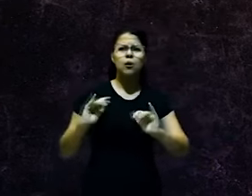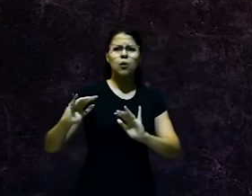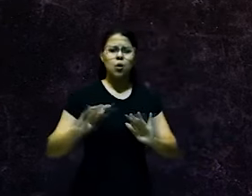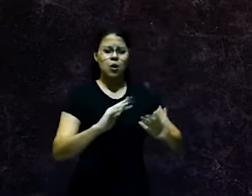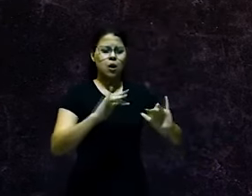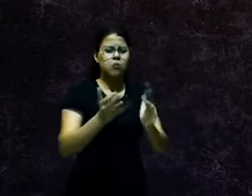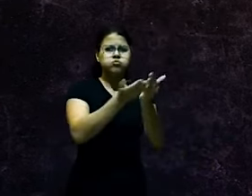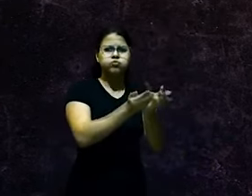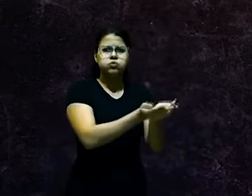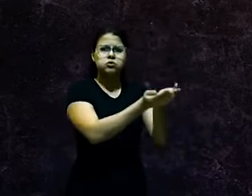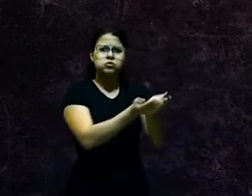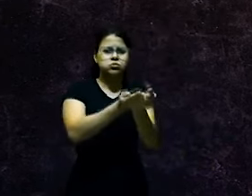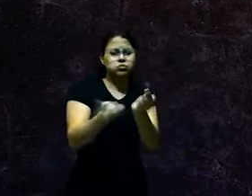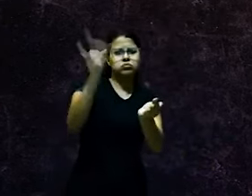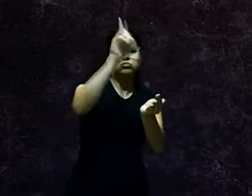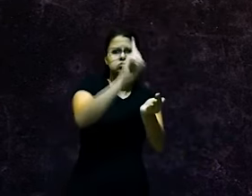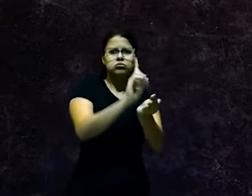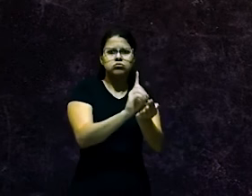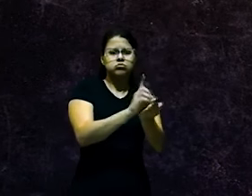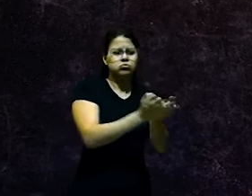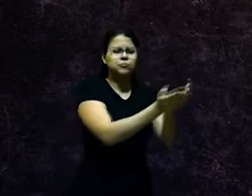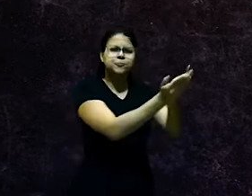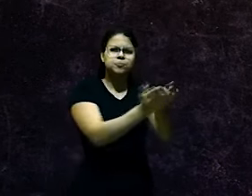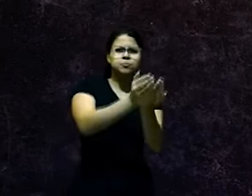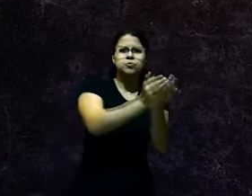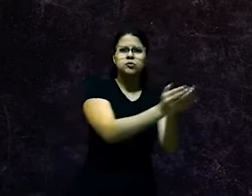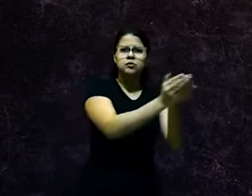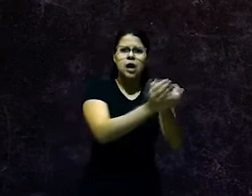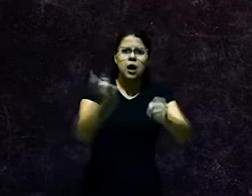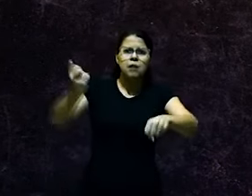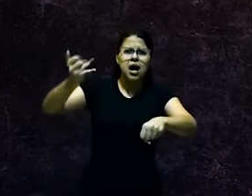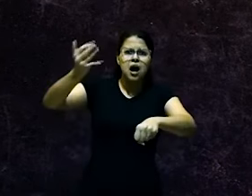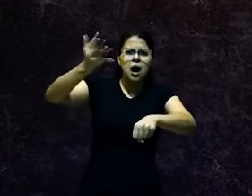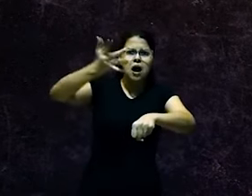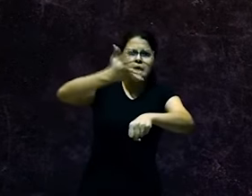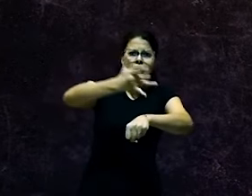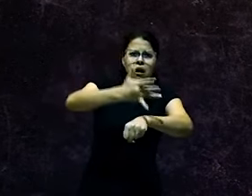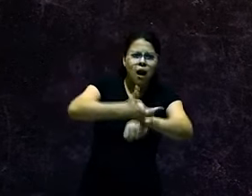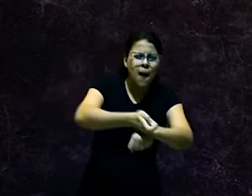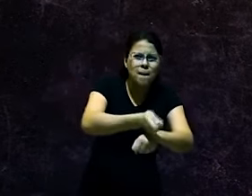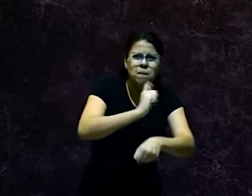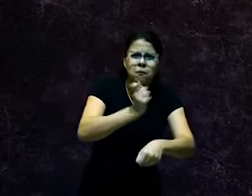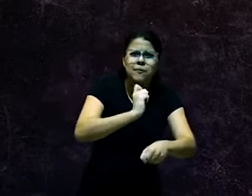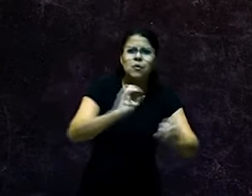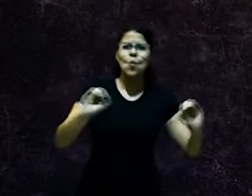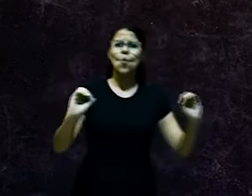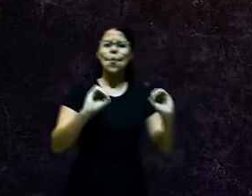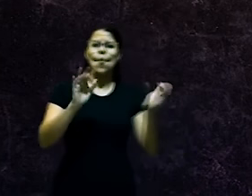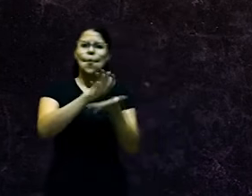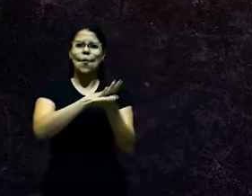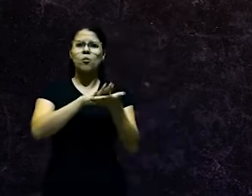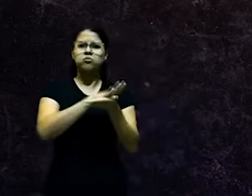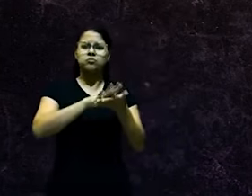foram e entraram no barco mas naquela noite não pegaram nada ao romper do dia Jesus estava